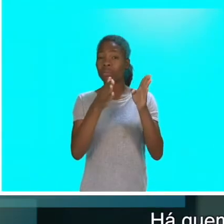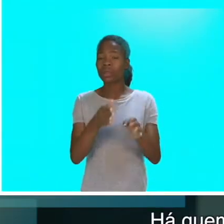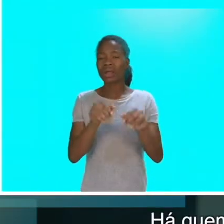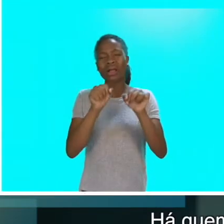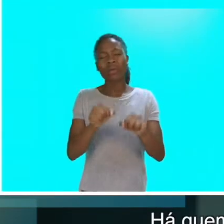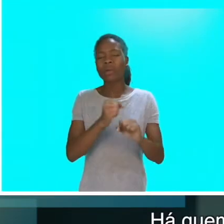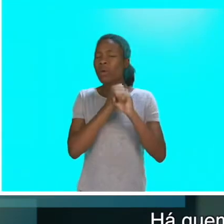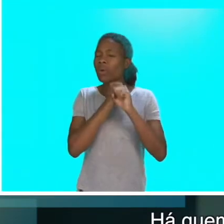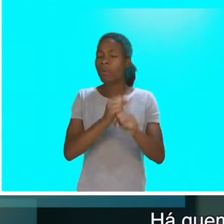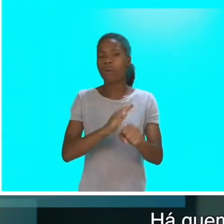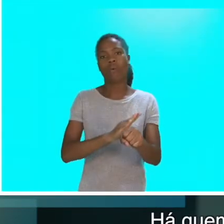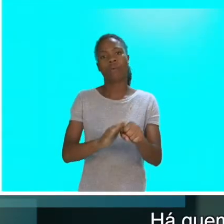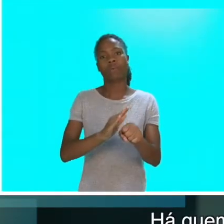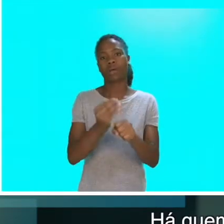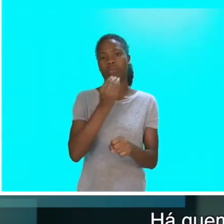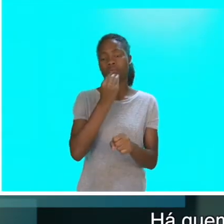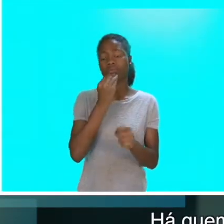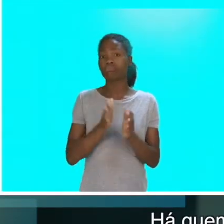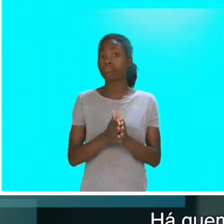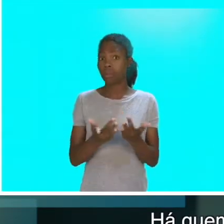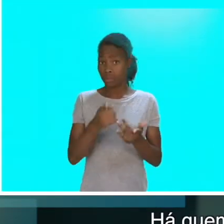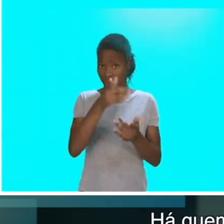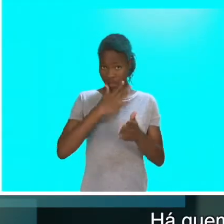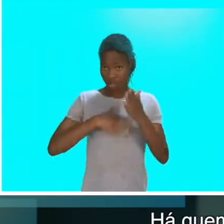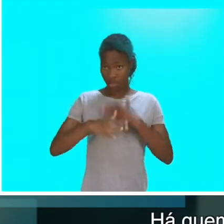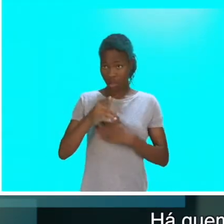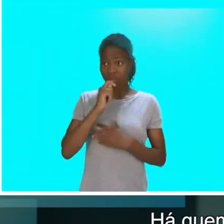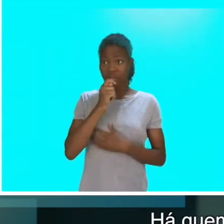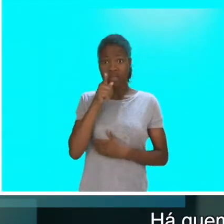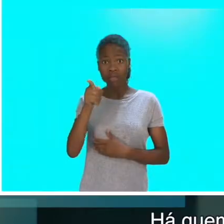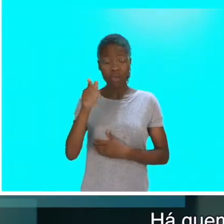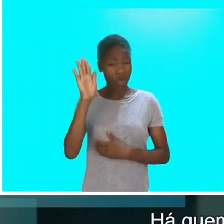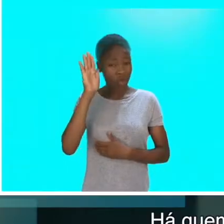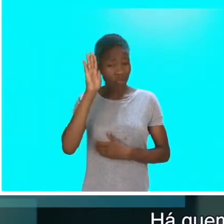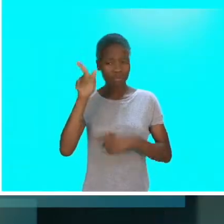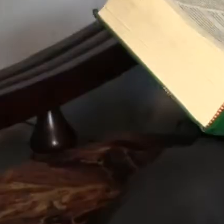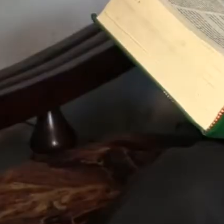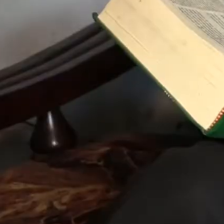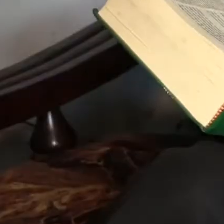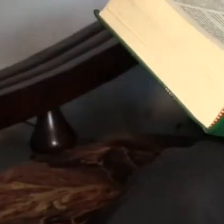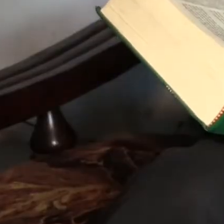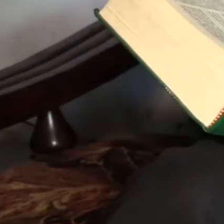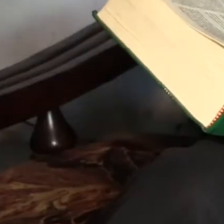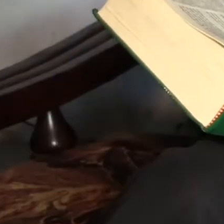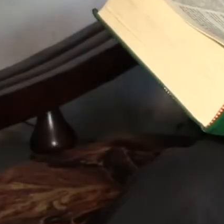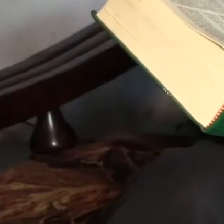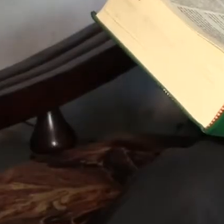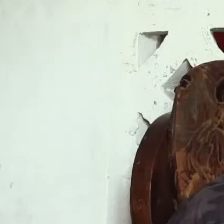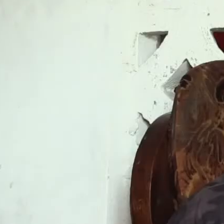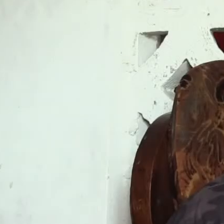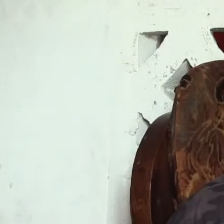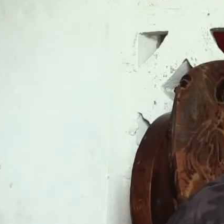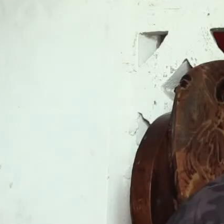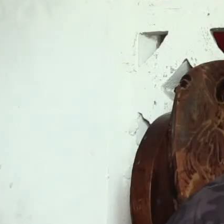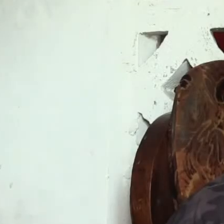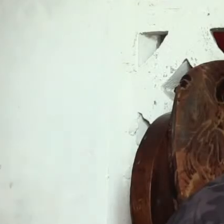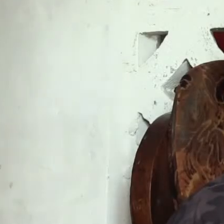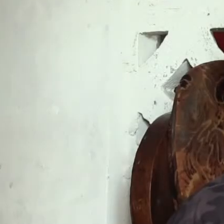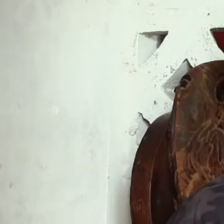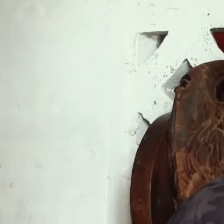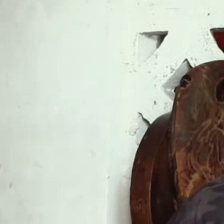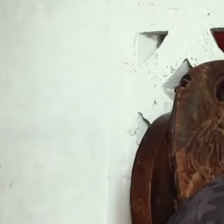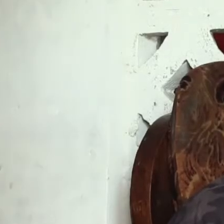diga que quem coloca dreads deve obrigatoriamente ser vegetariano. Veja o que o nosso entrevistado